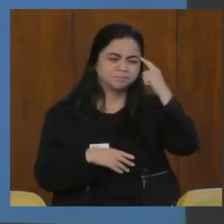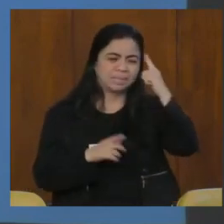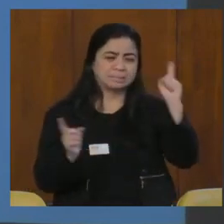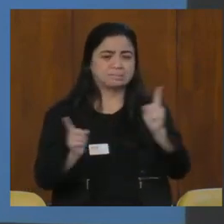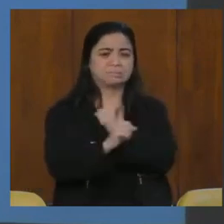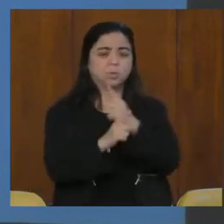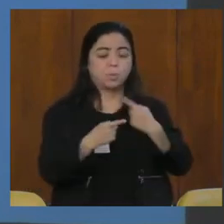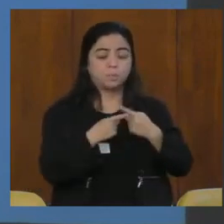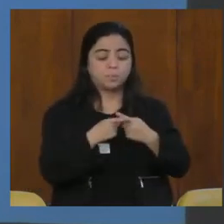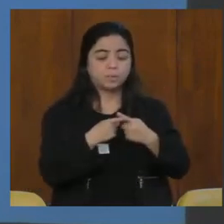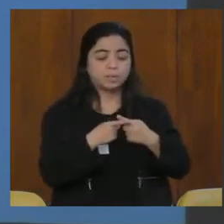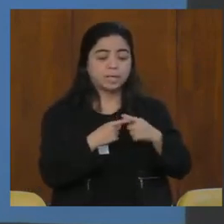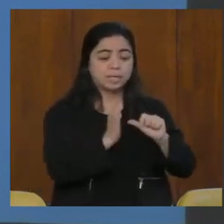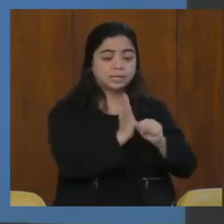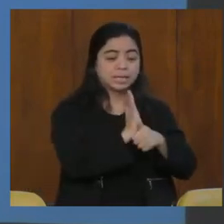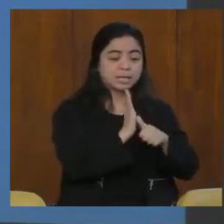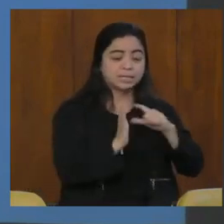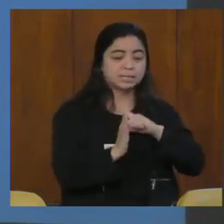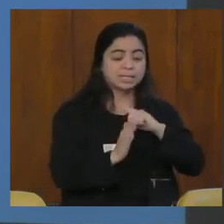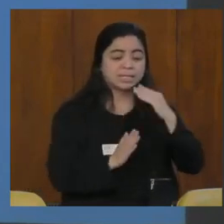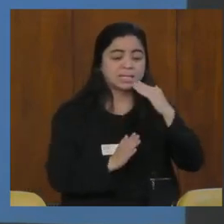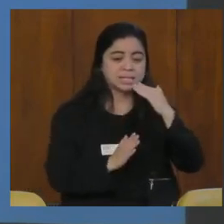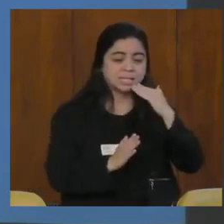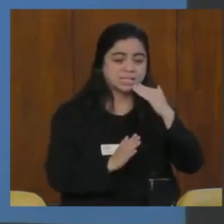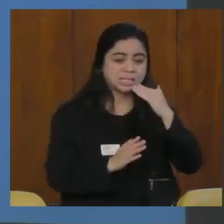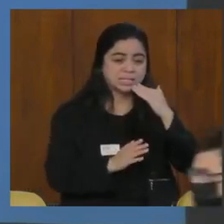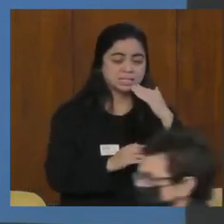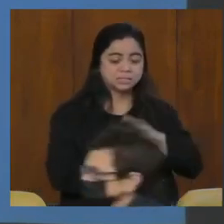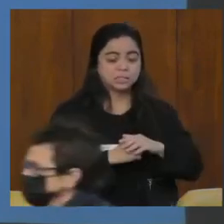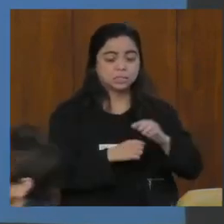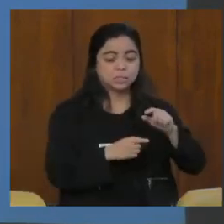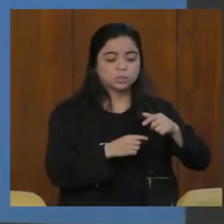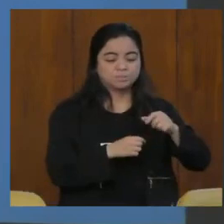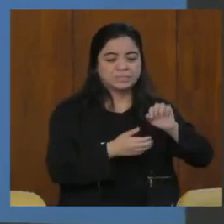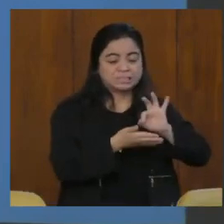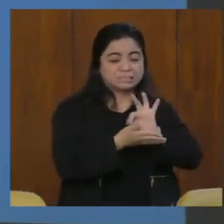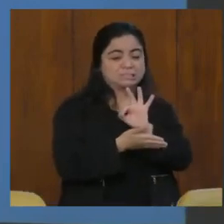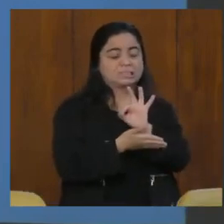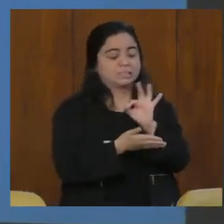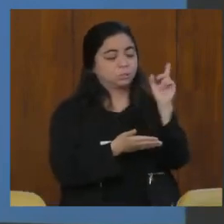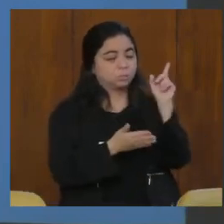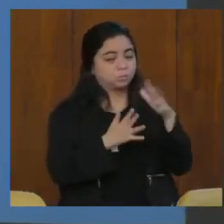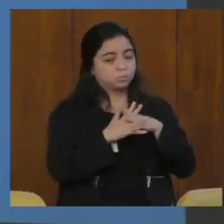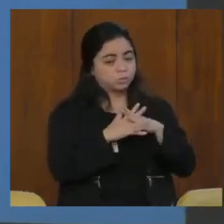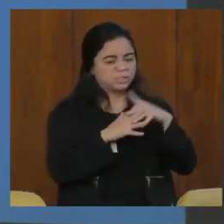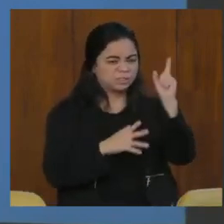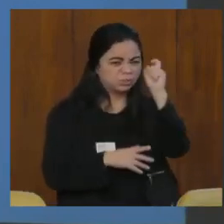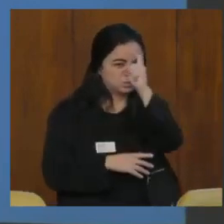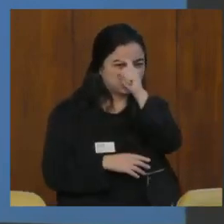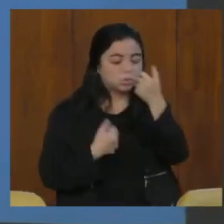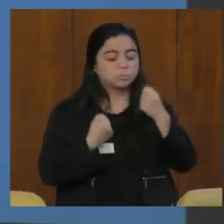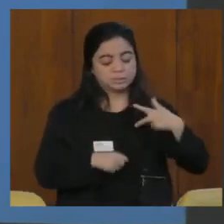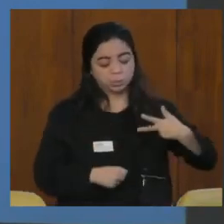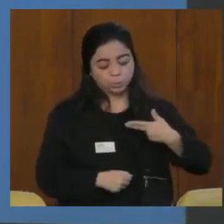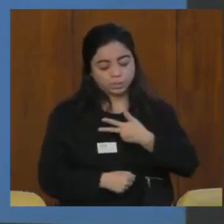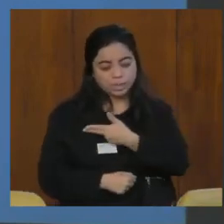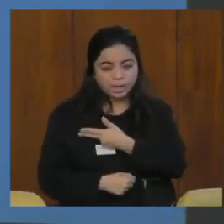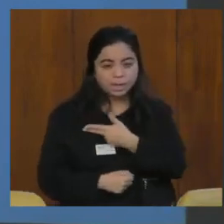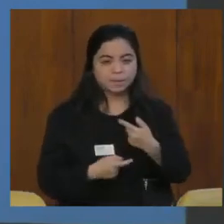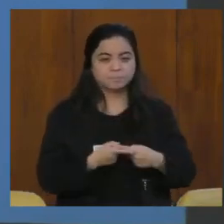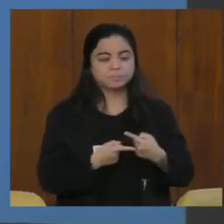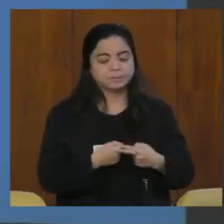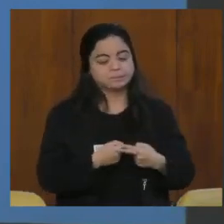Porque na síndrome de Down nós temos o defeito do septo AV, que é de correção difícil, e muitas vezes você tem que reoperar, porque a válvula não